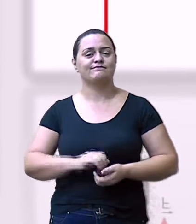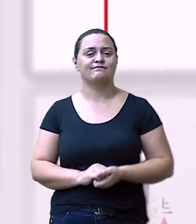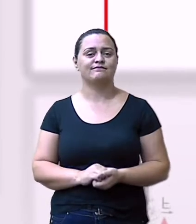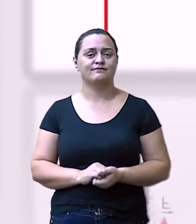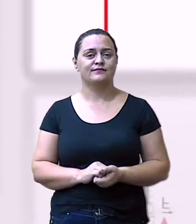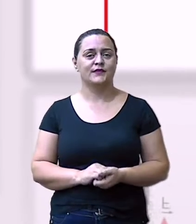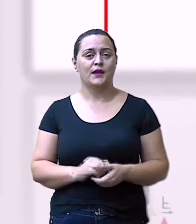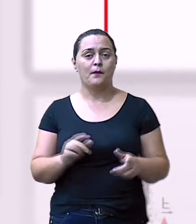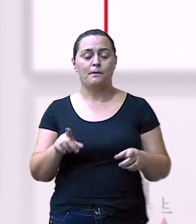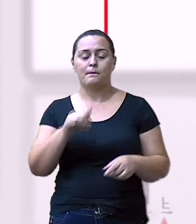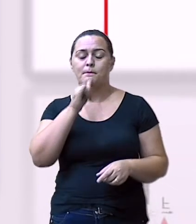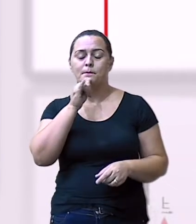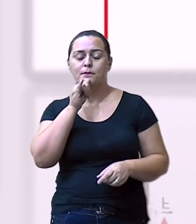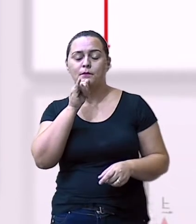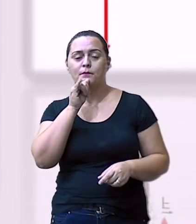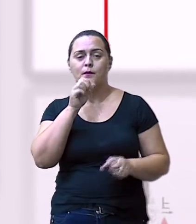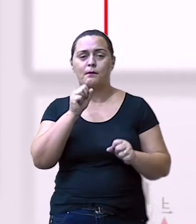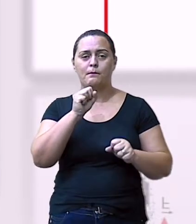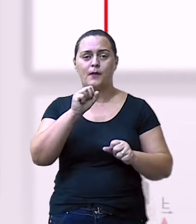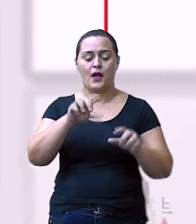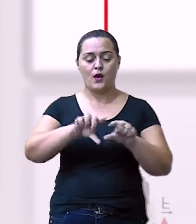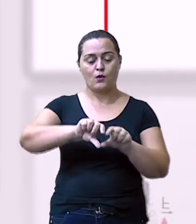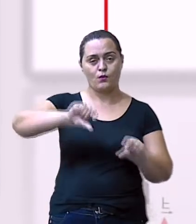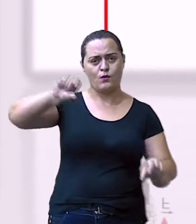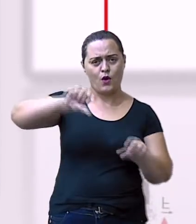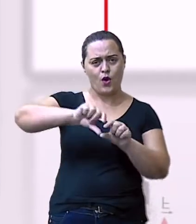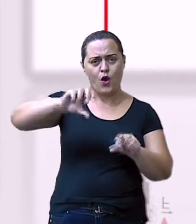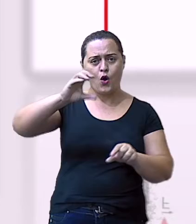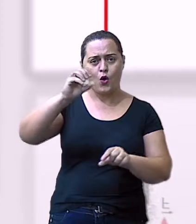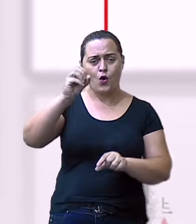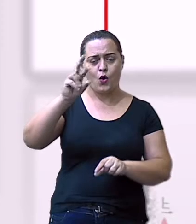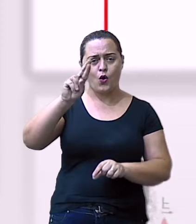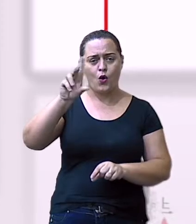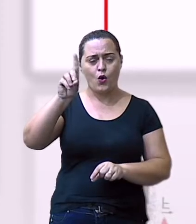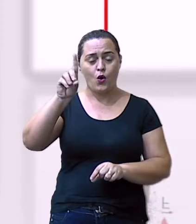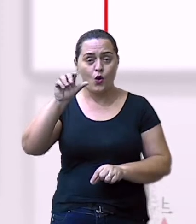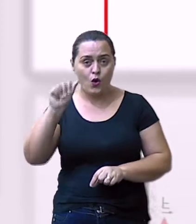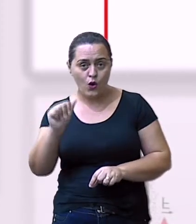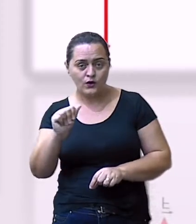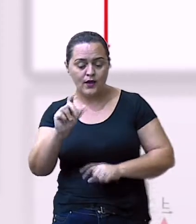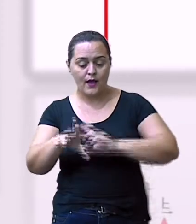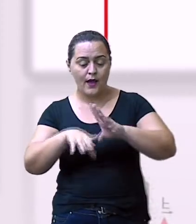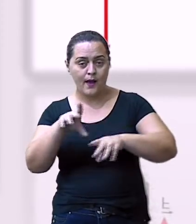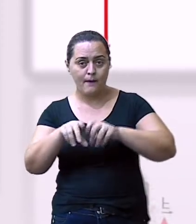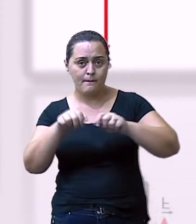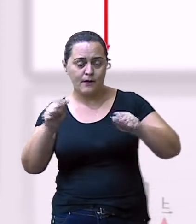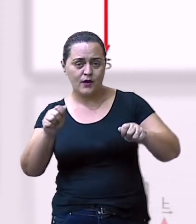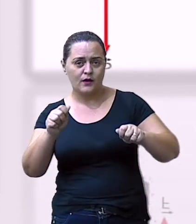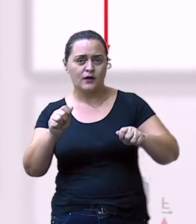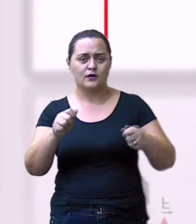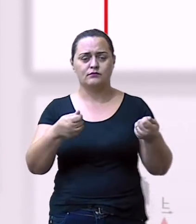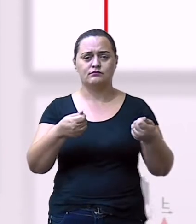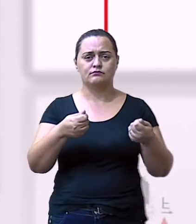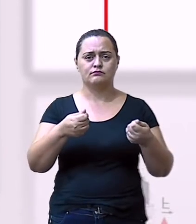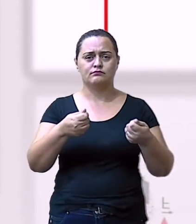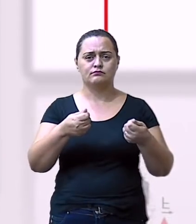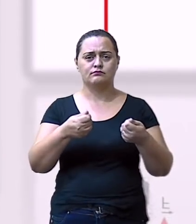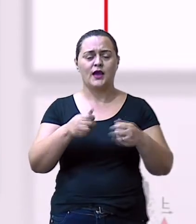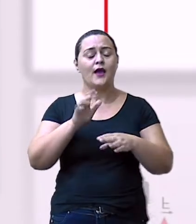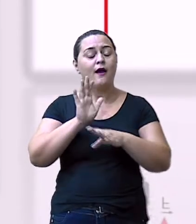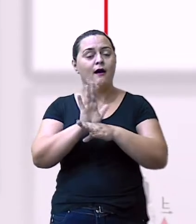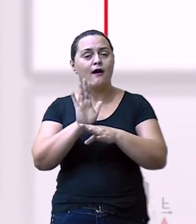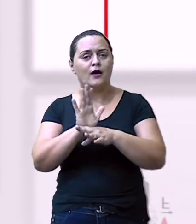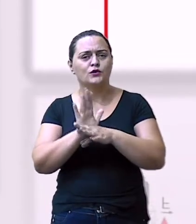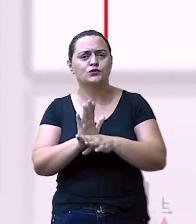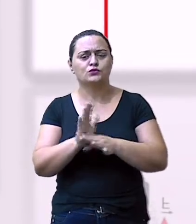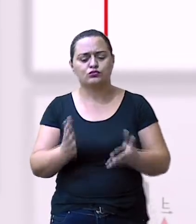está presa ao objeto. E essa movimentação, então, vai acontecer, lá na superfície de uma maneira bem